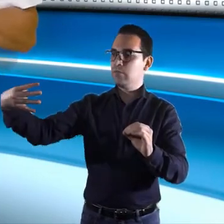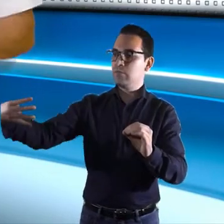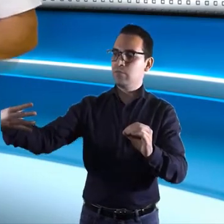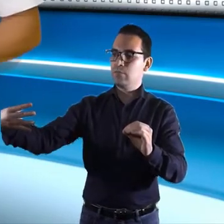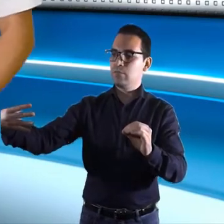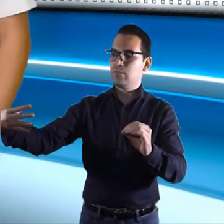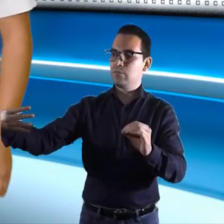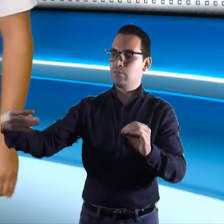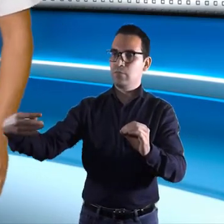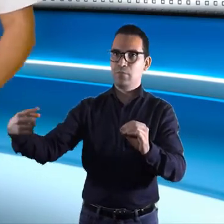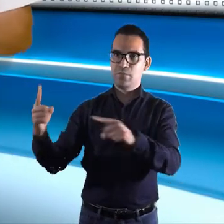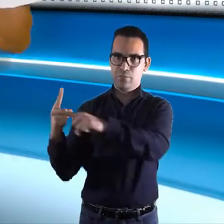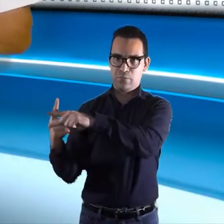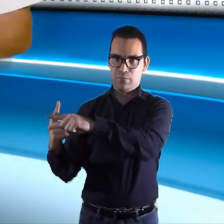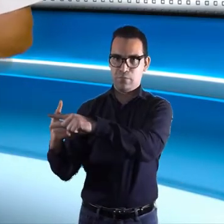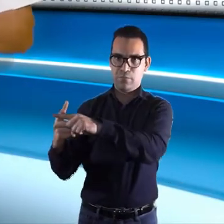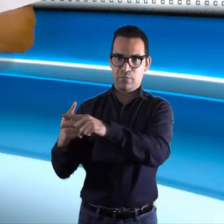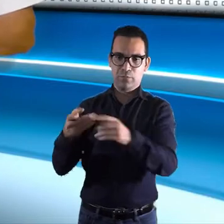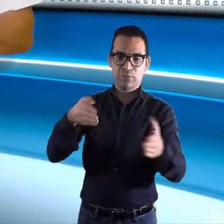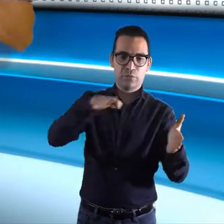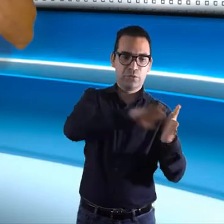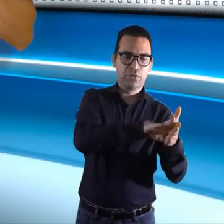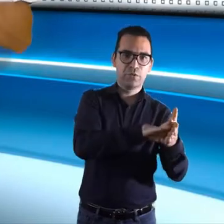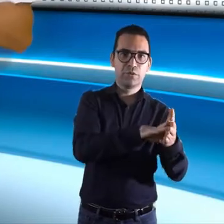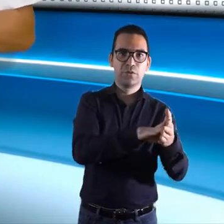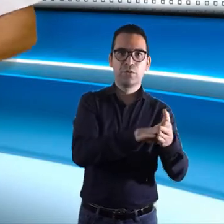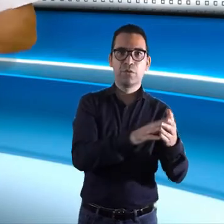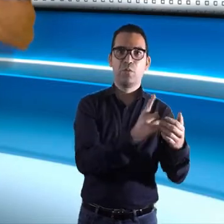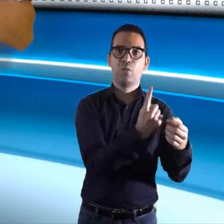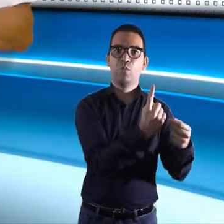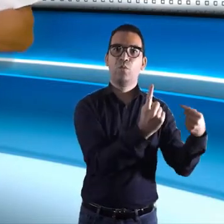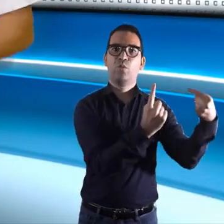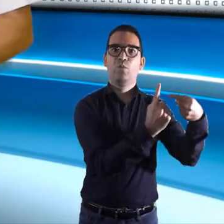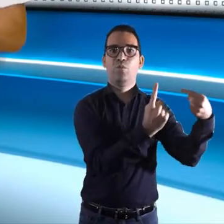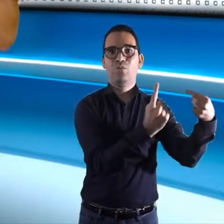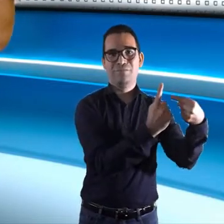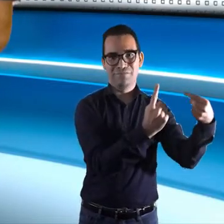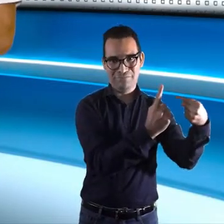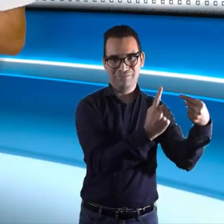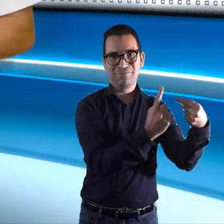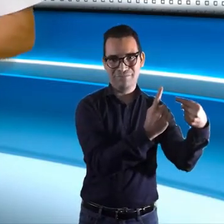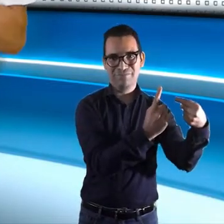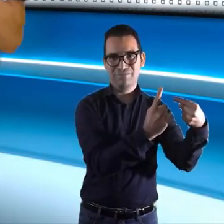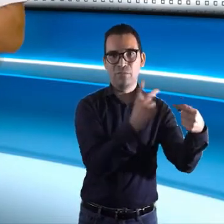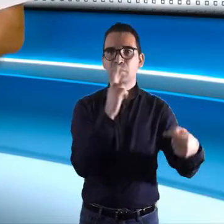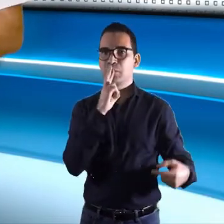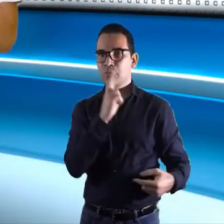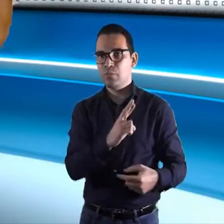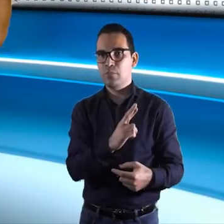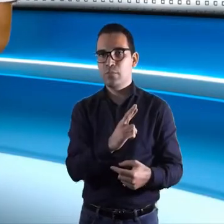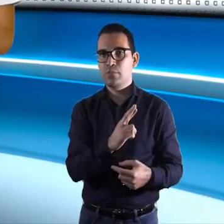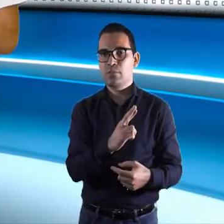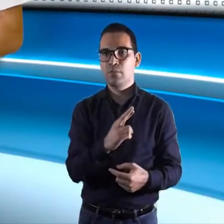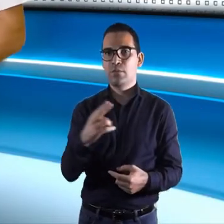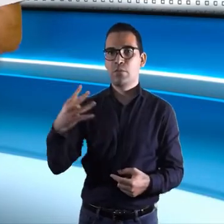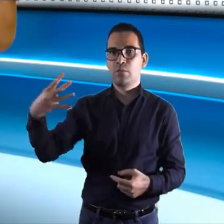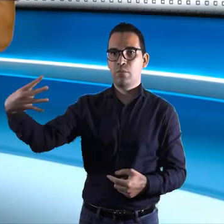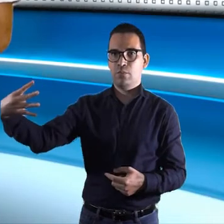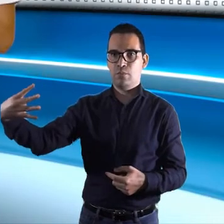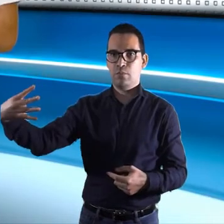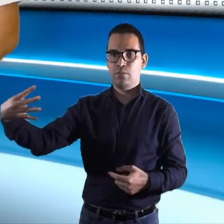1 negativo. E é por isso que 4 menos 5 é igual a